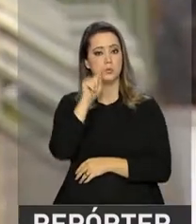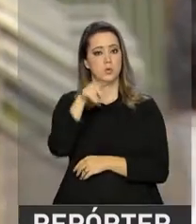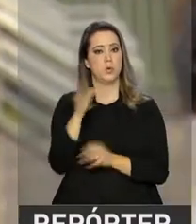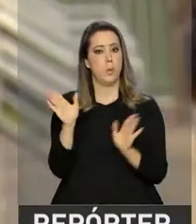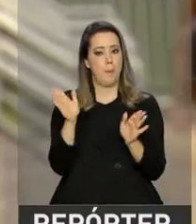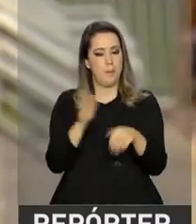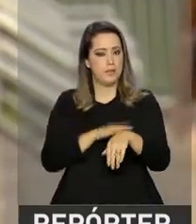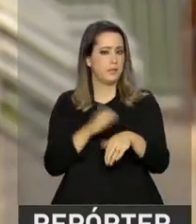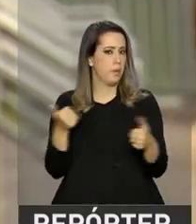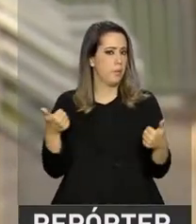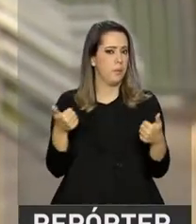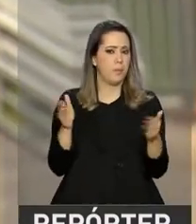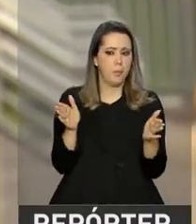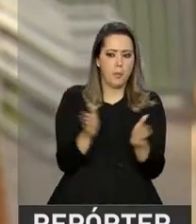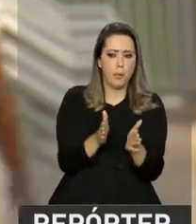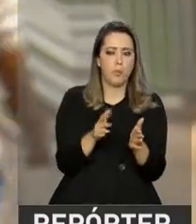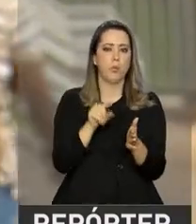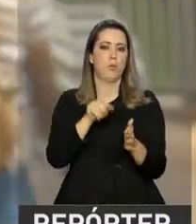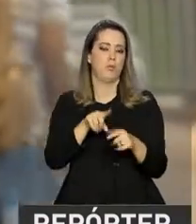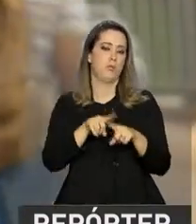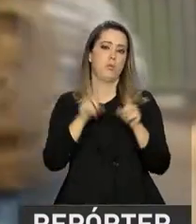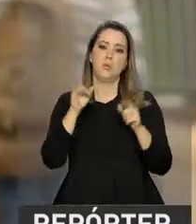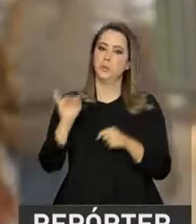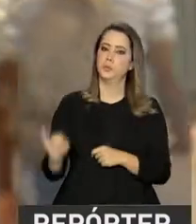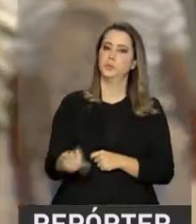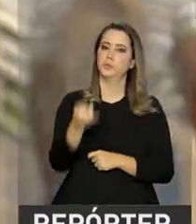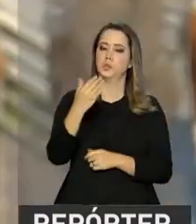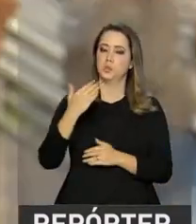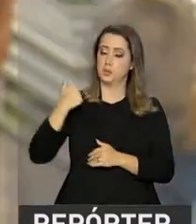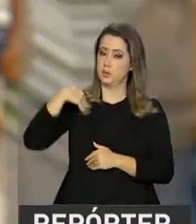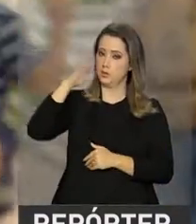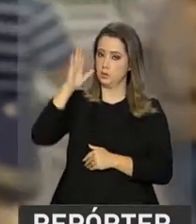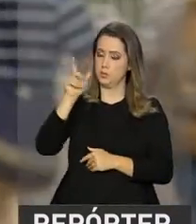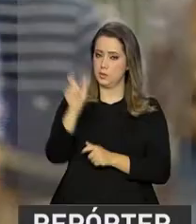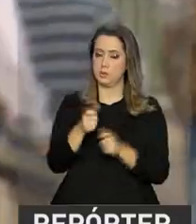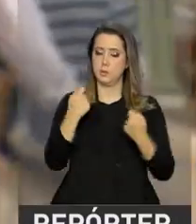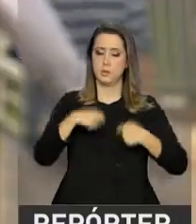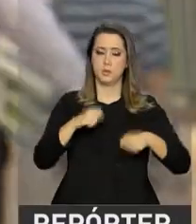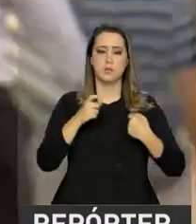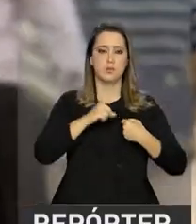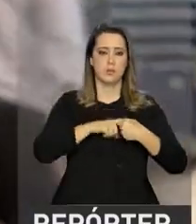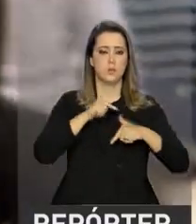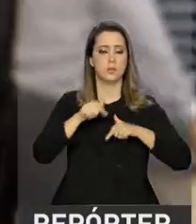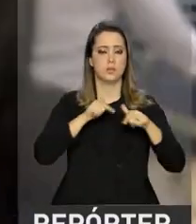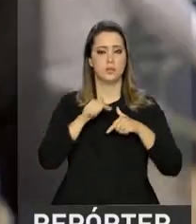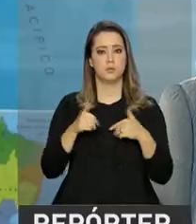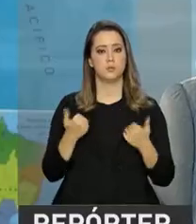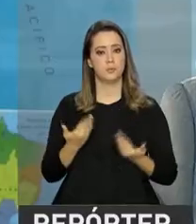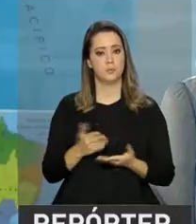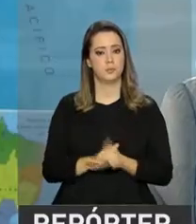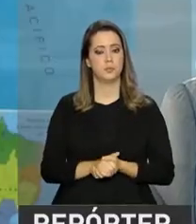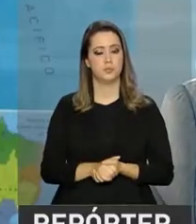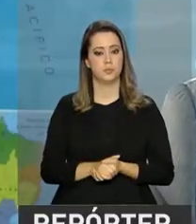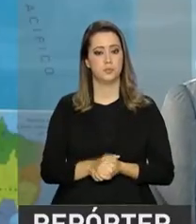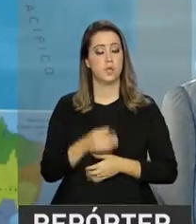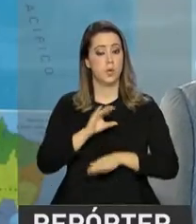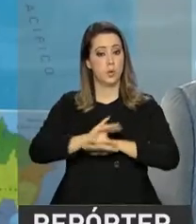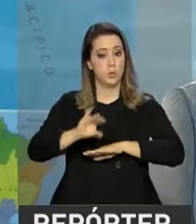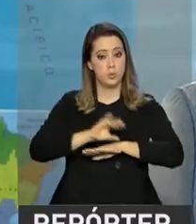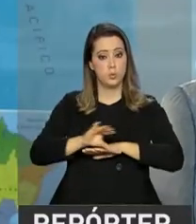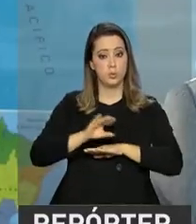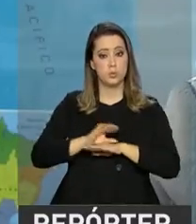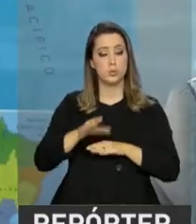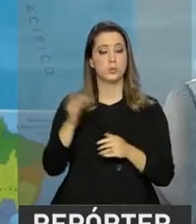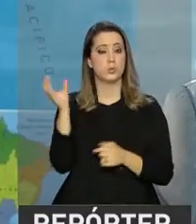curta duração para muitos uma oportunidade a mais para quem precisa voltar ao mercado de trabalho são cursos que podem ser